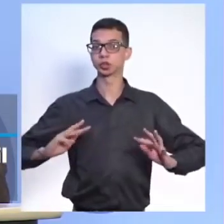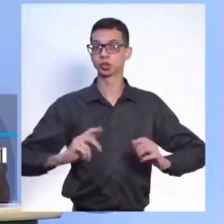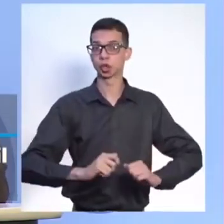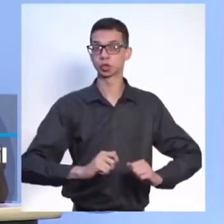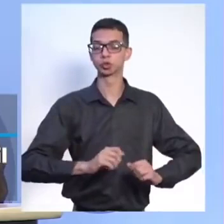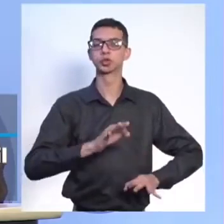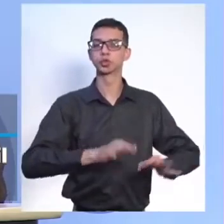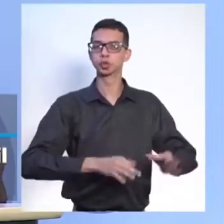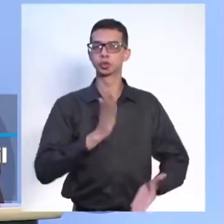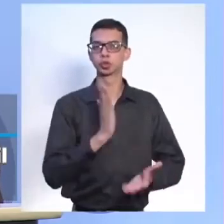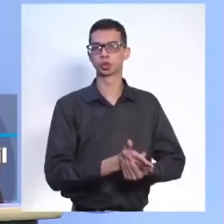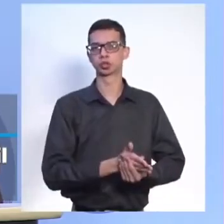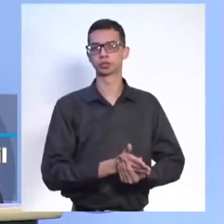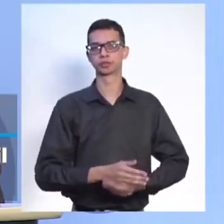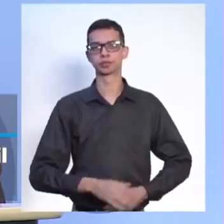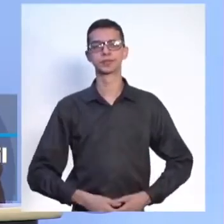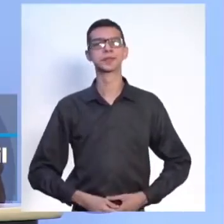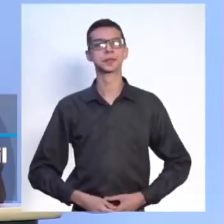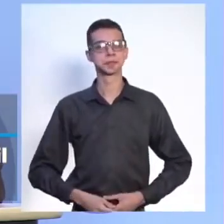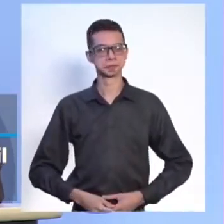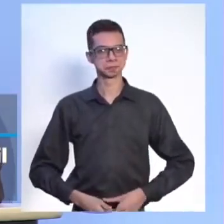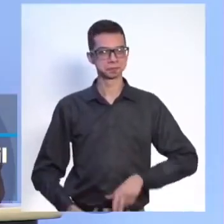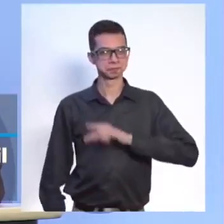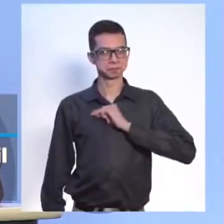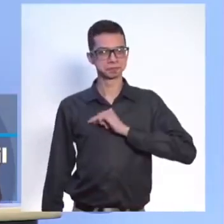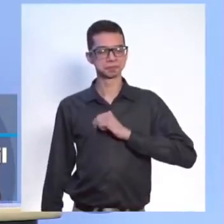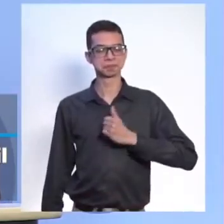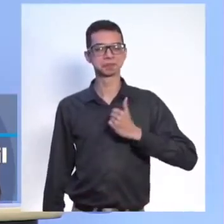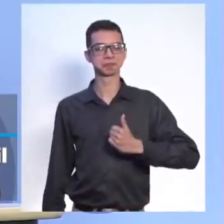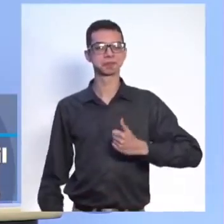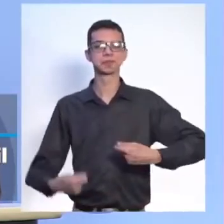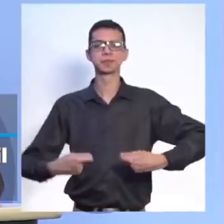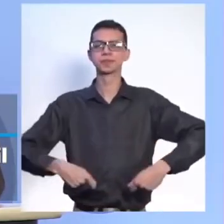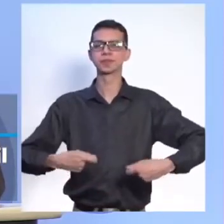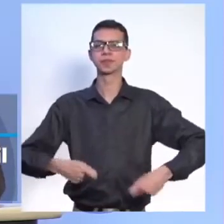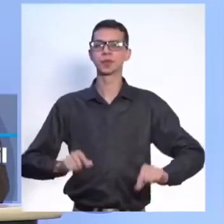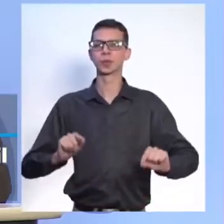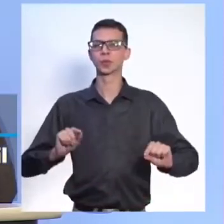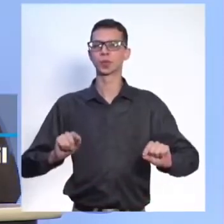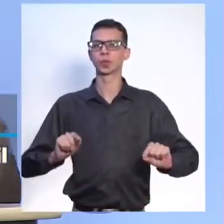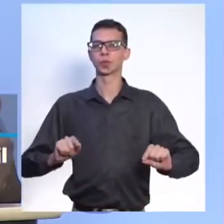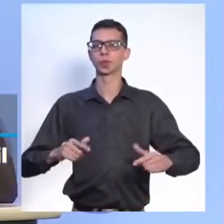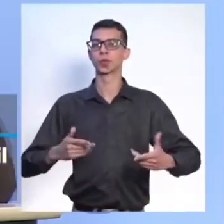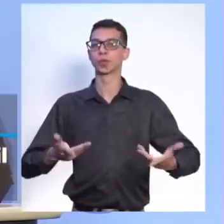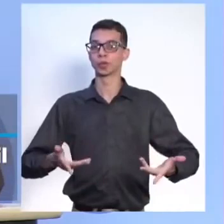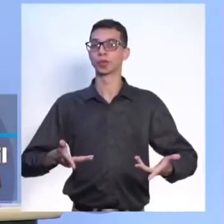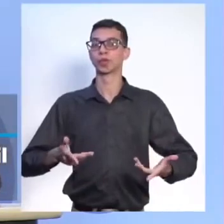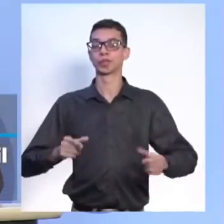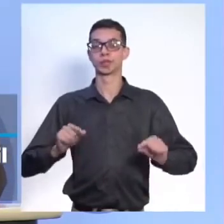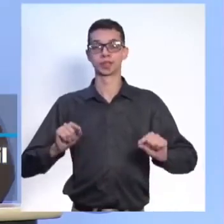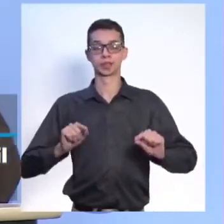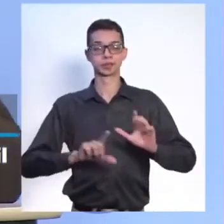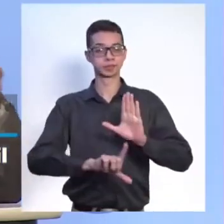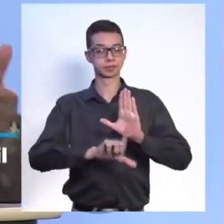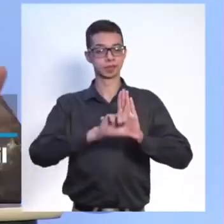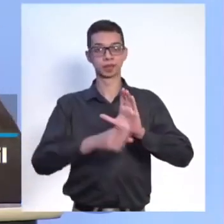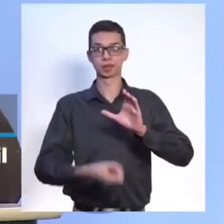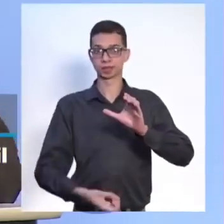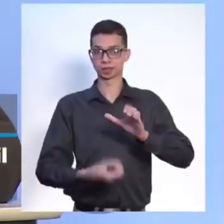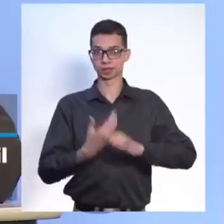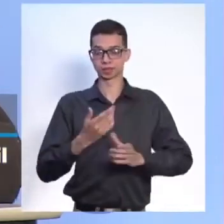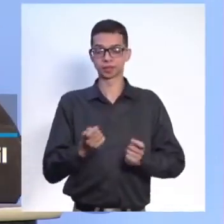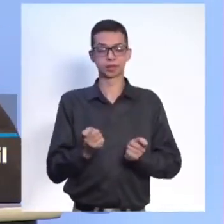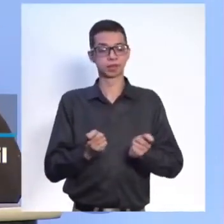na justiça. Olha, então é necessário o quê? Que os legisladores, eles criam leis